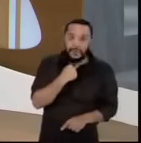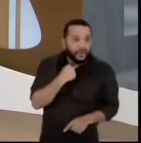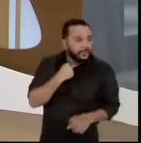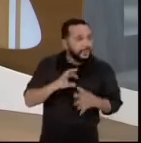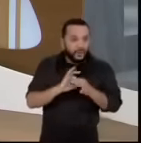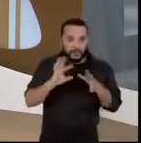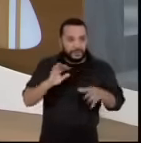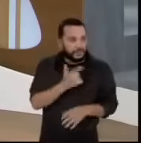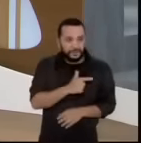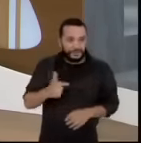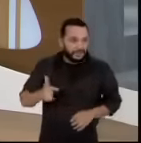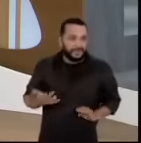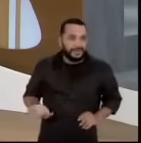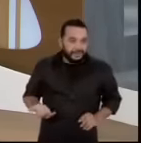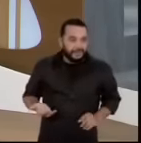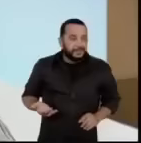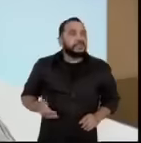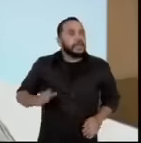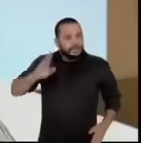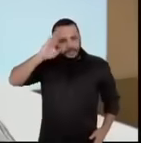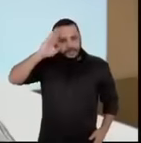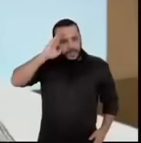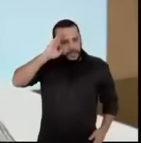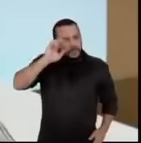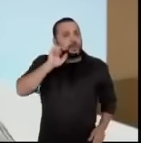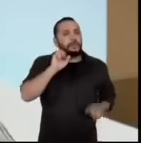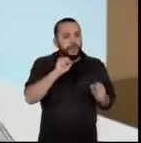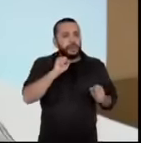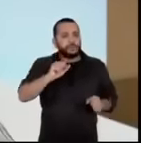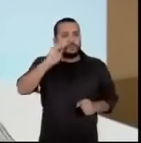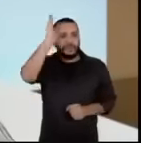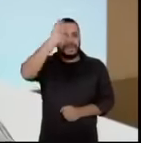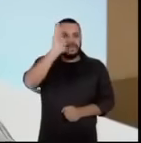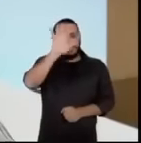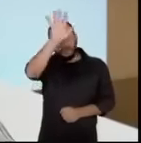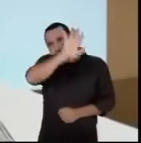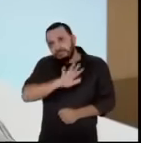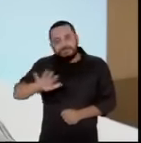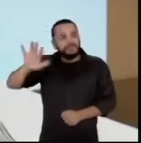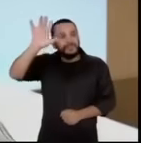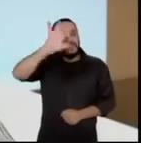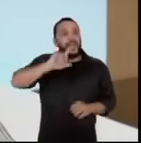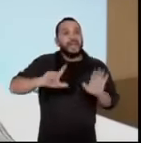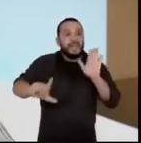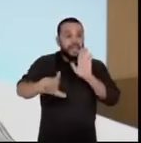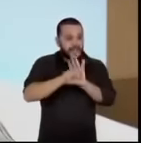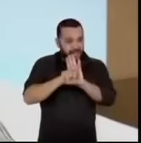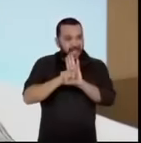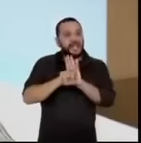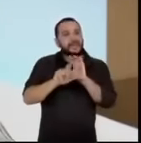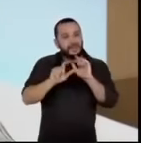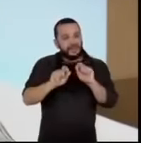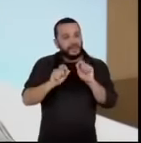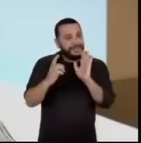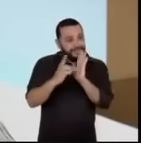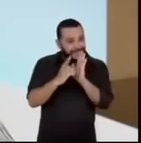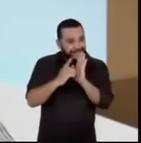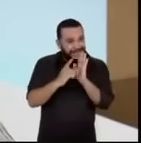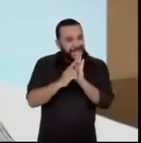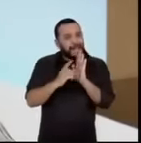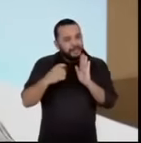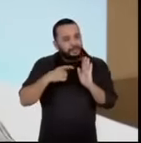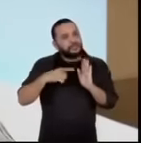polícia. As Forças Armadas só podem atuar dentro do território nacional no âmbito de uma lei de garantia do decreto de garantia da lei e da